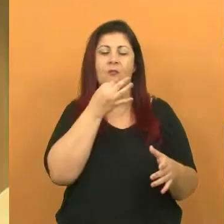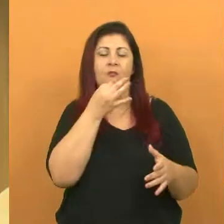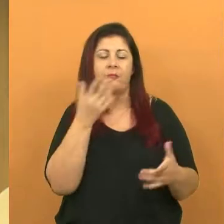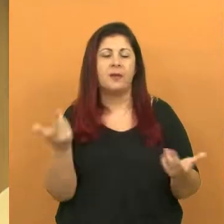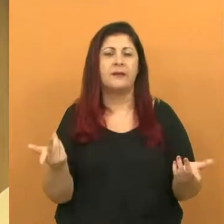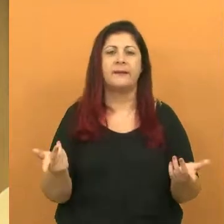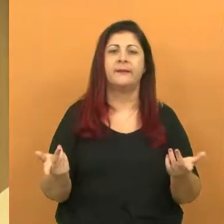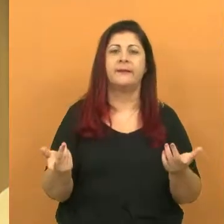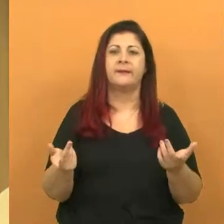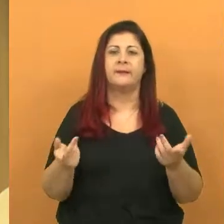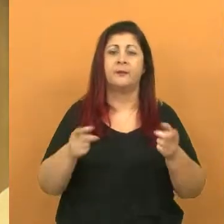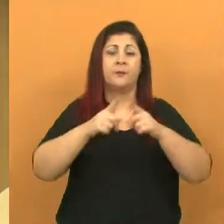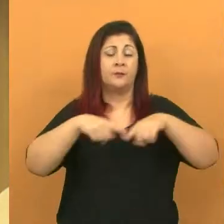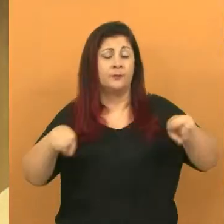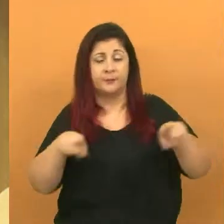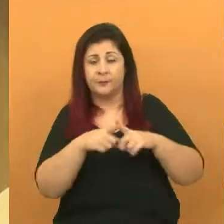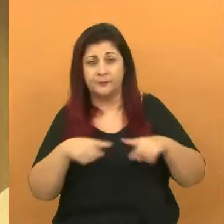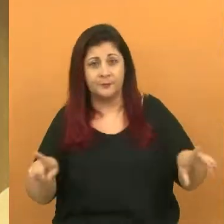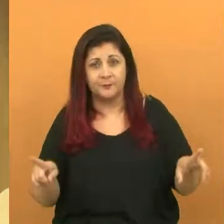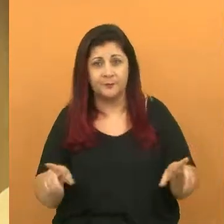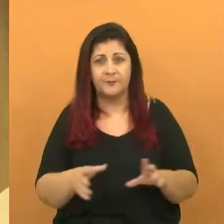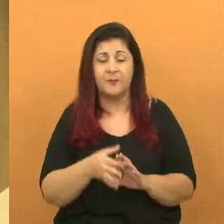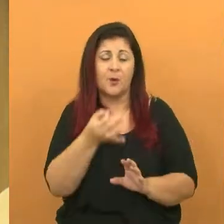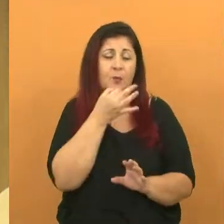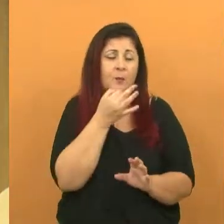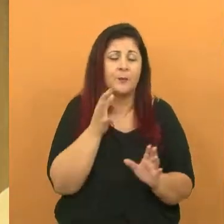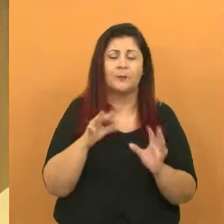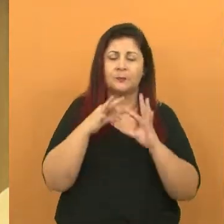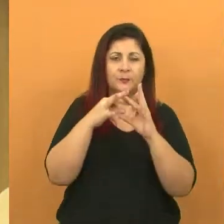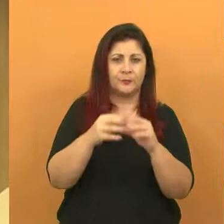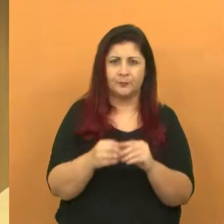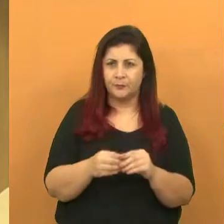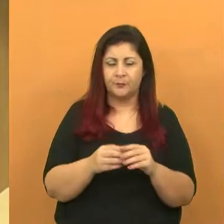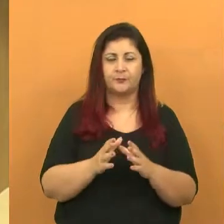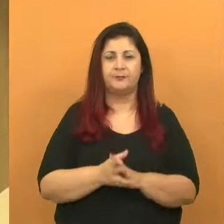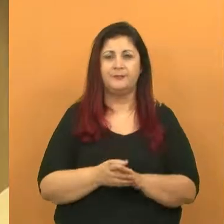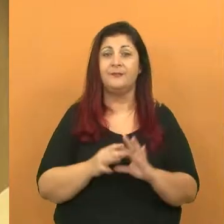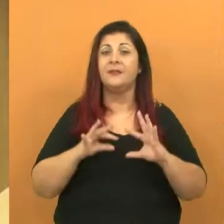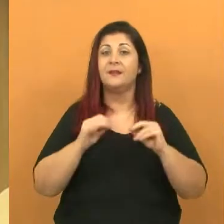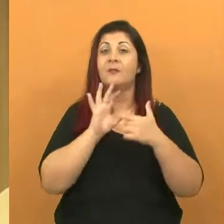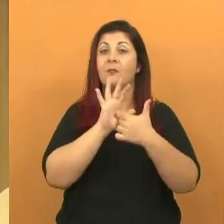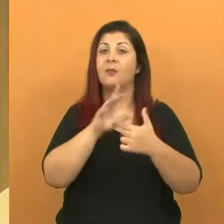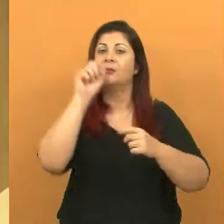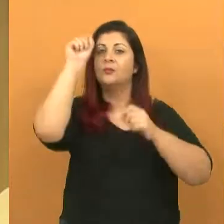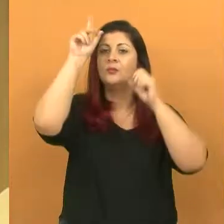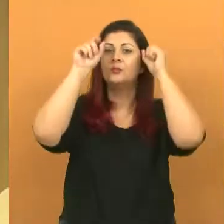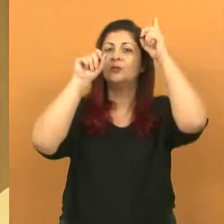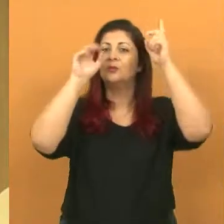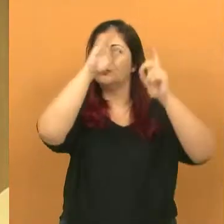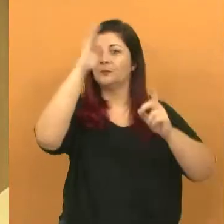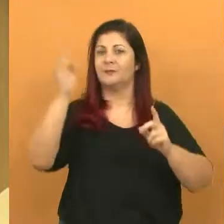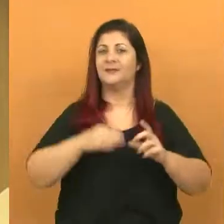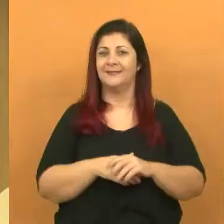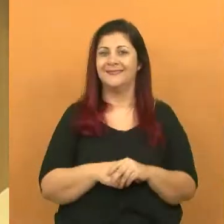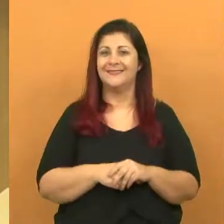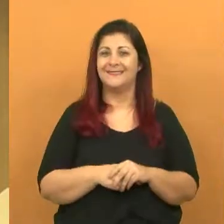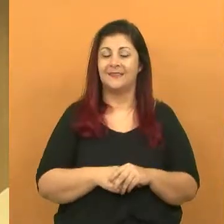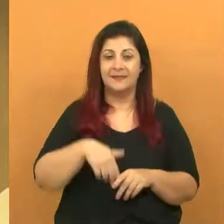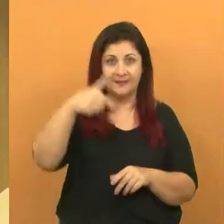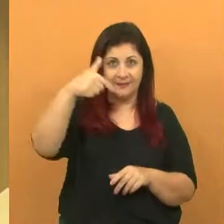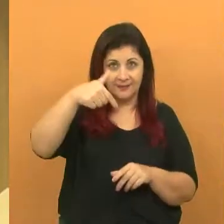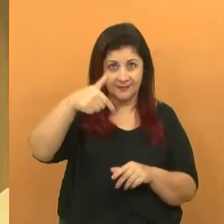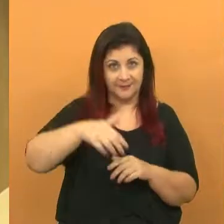literárias, musicais, bem como outras manifestações artísticas e culturais brasileiras.